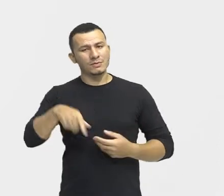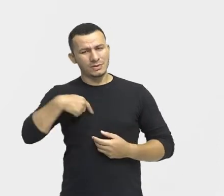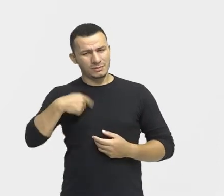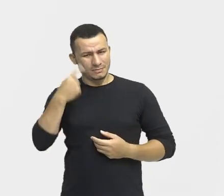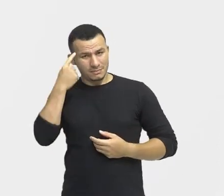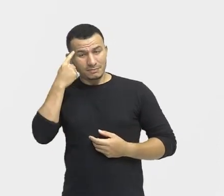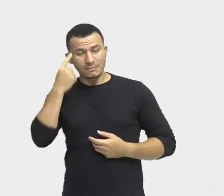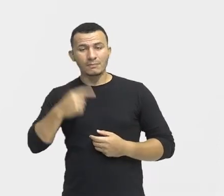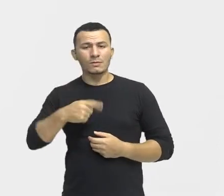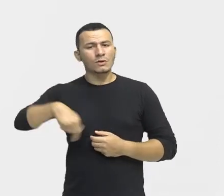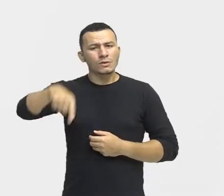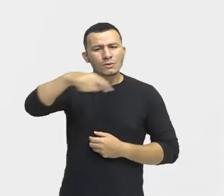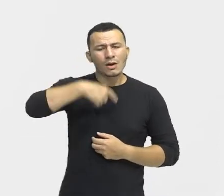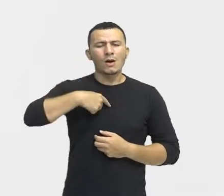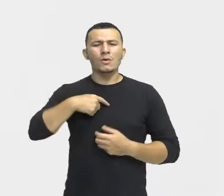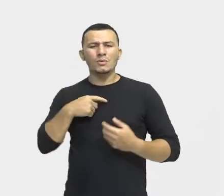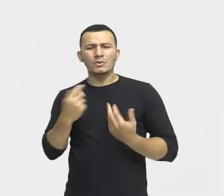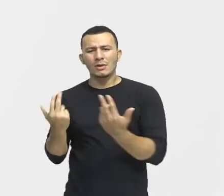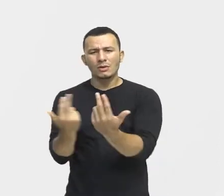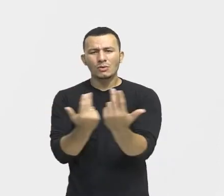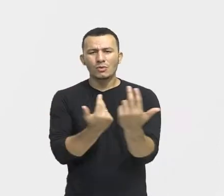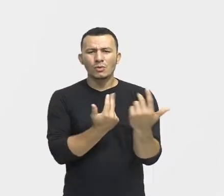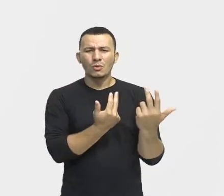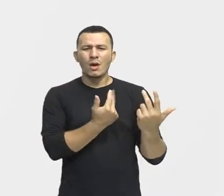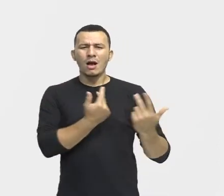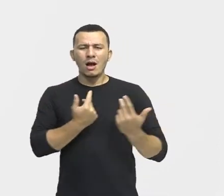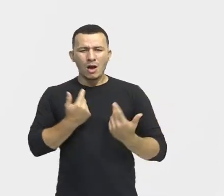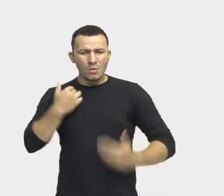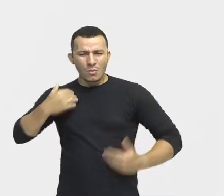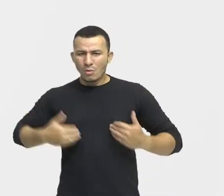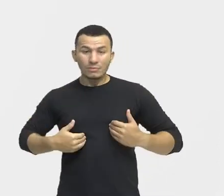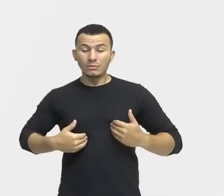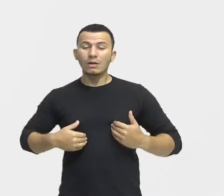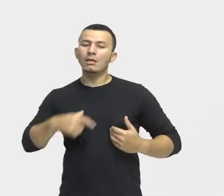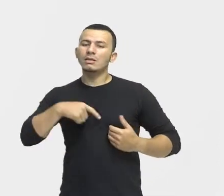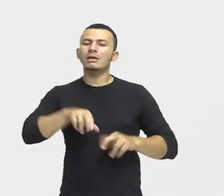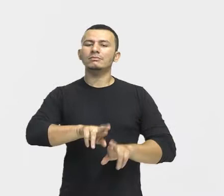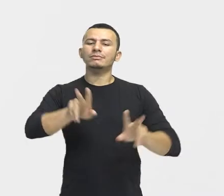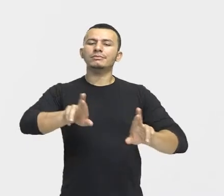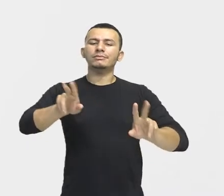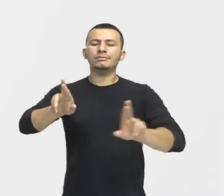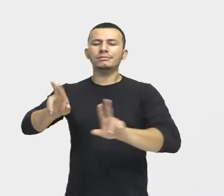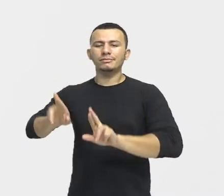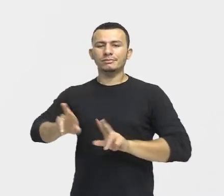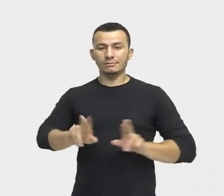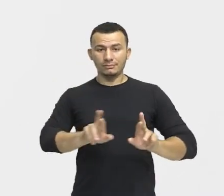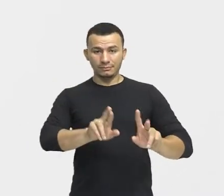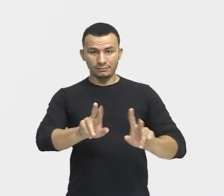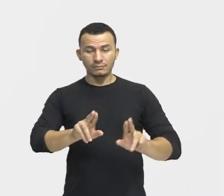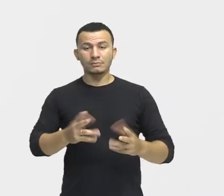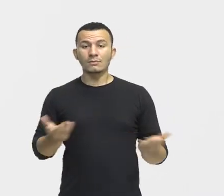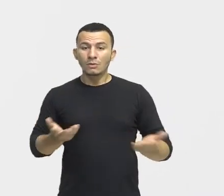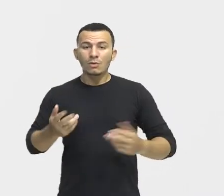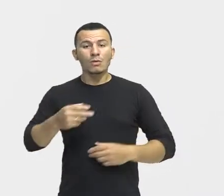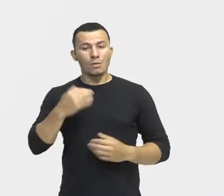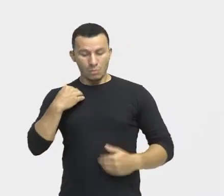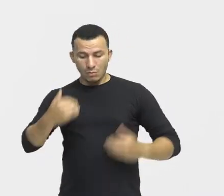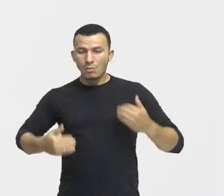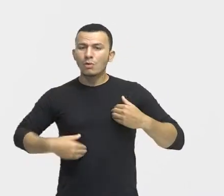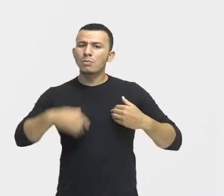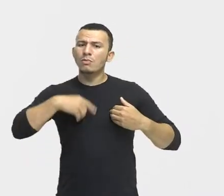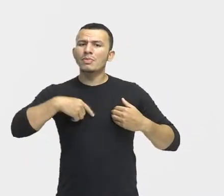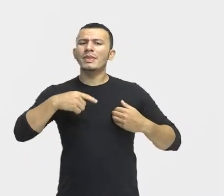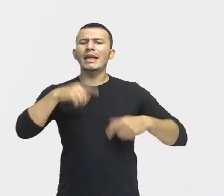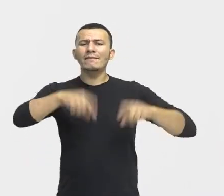não somos iguais, cada um tem um corpo diferente. O nosso corpo varia de um para